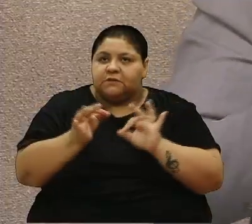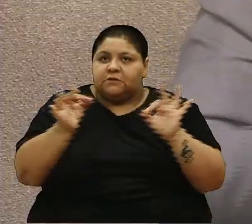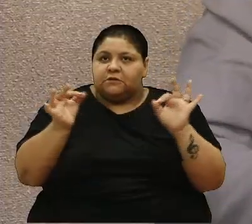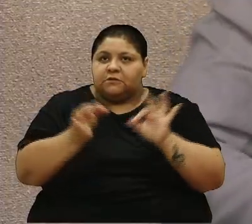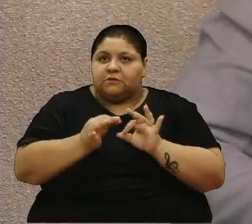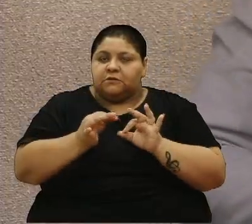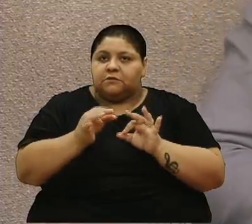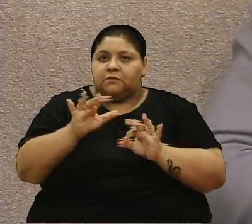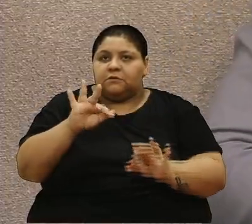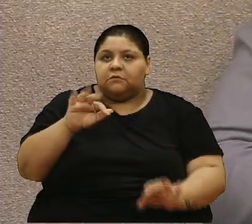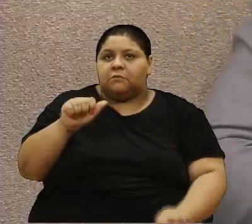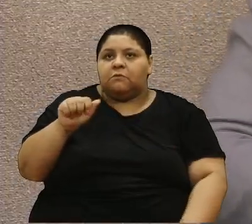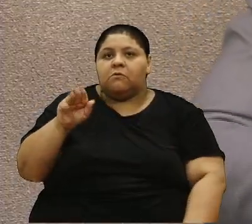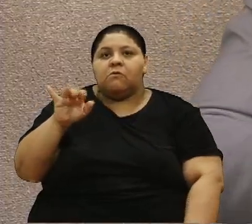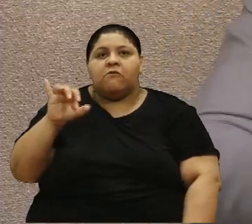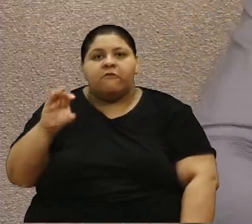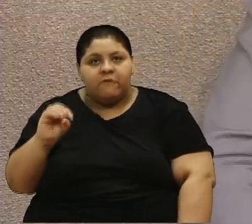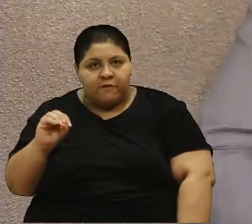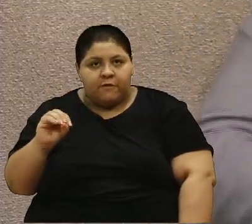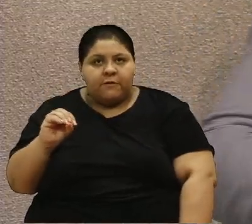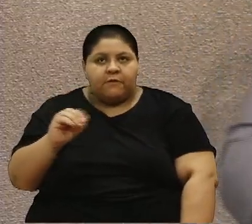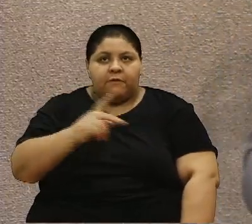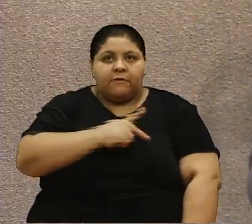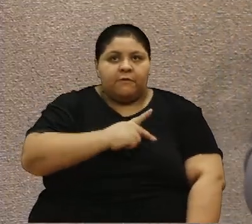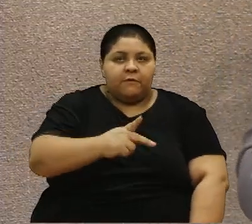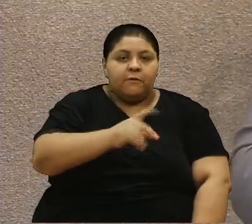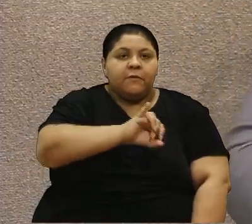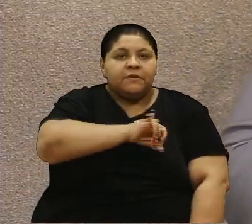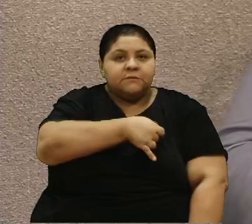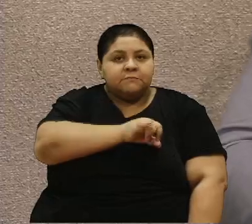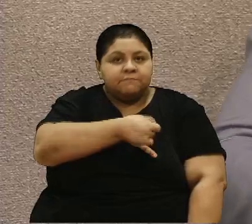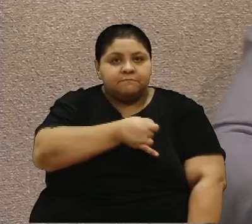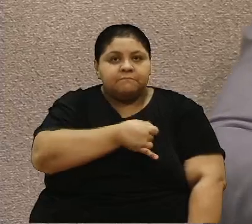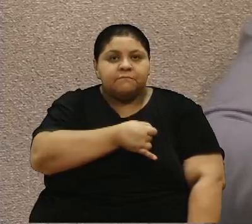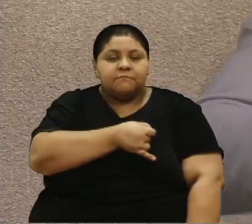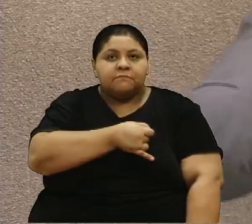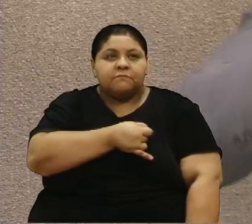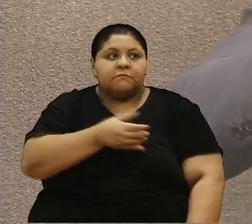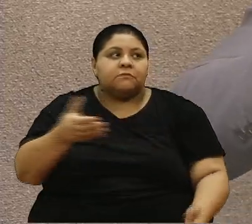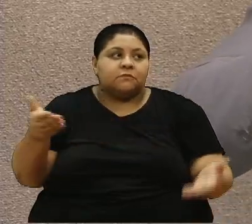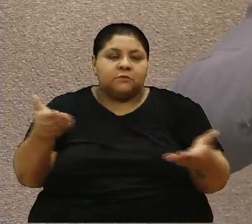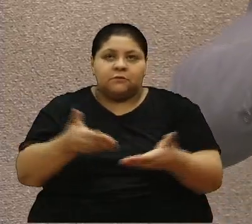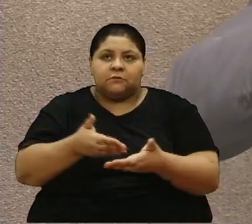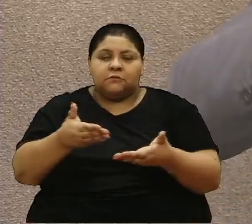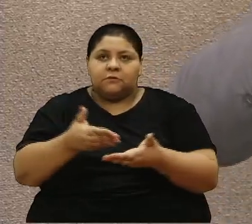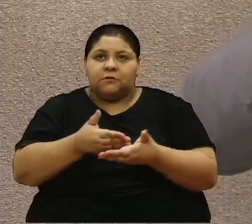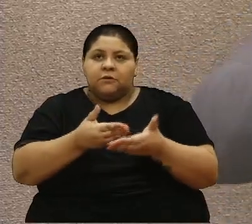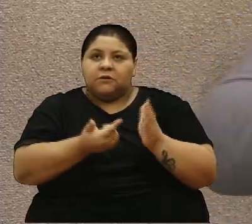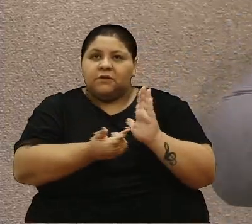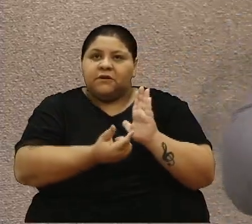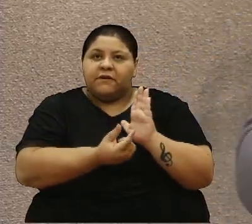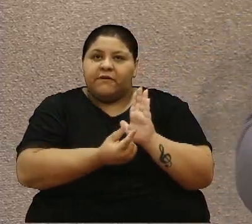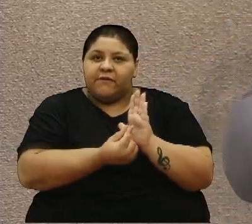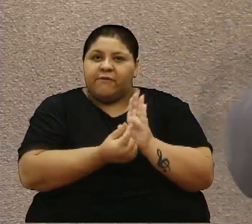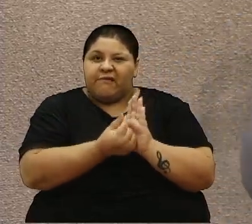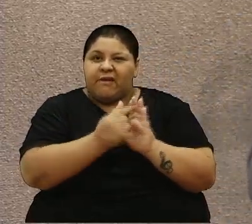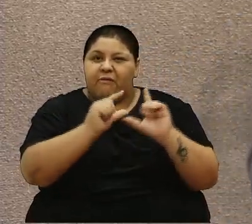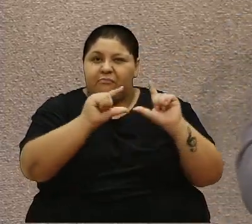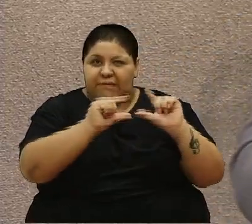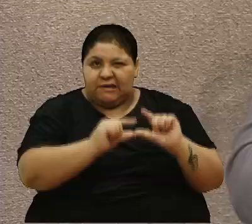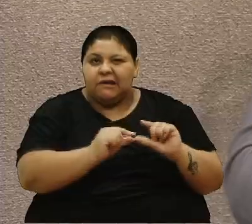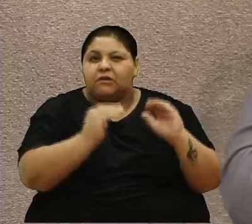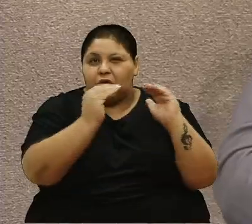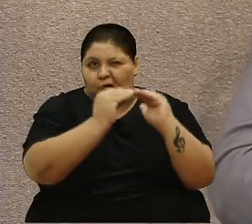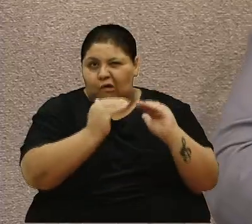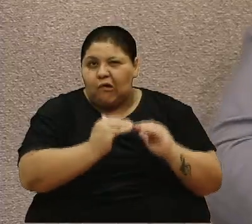do senhor Fábio Pizamiglio, presidente do Juventude, que coloca um orçamento que ainda é pequeno, eu concordo,